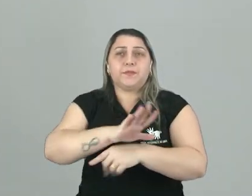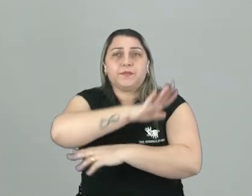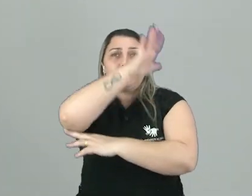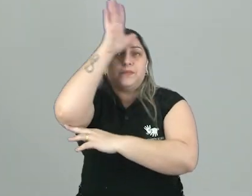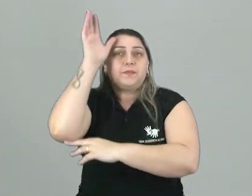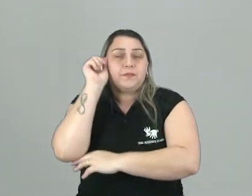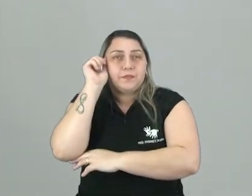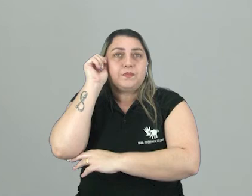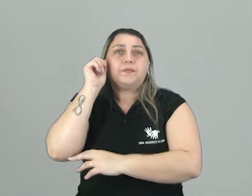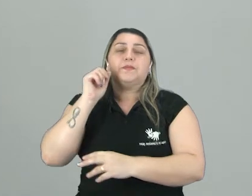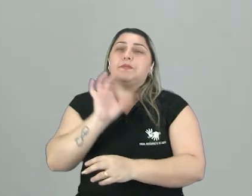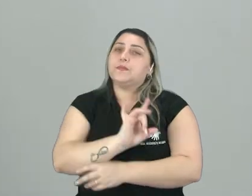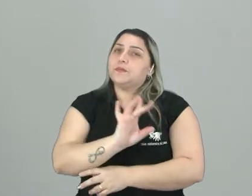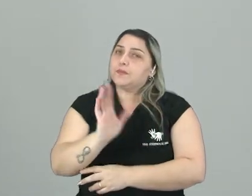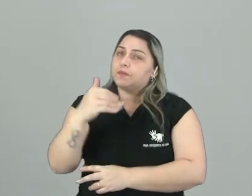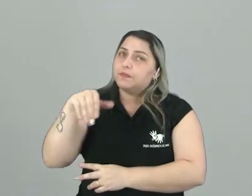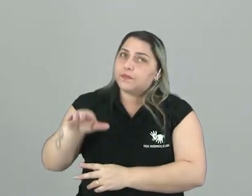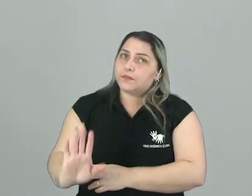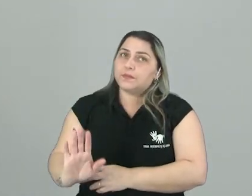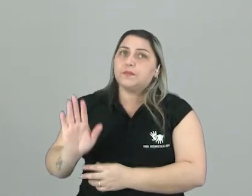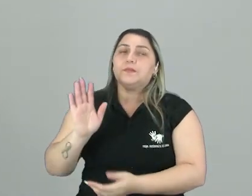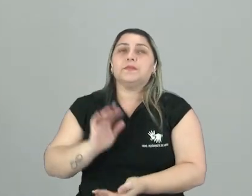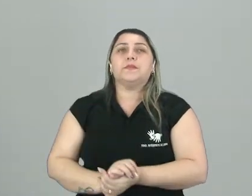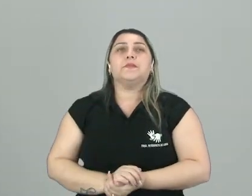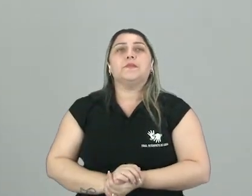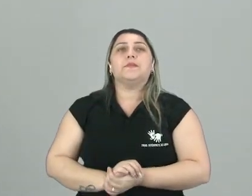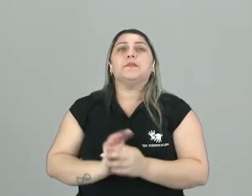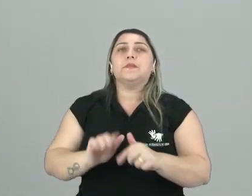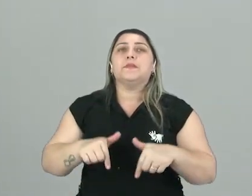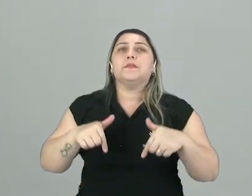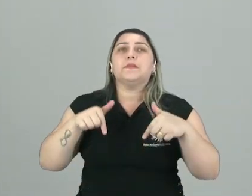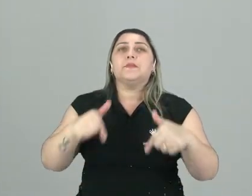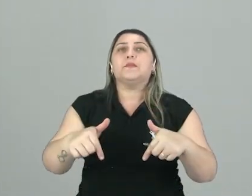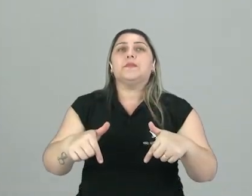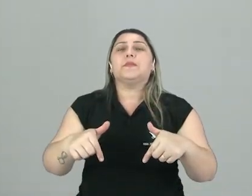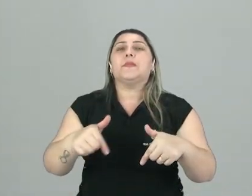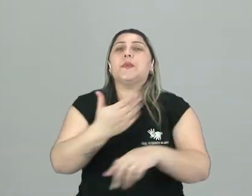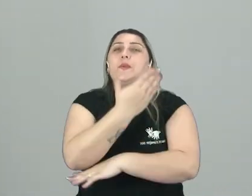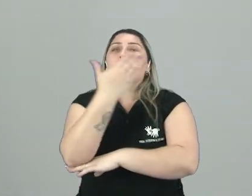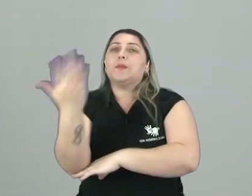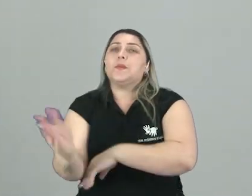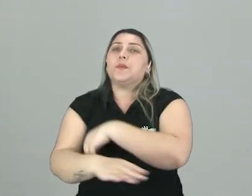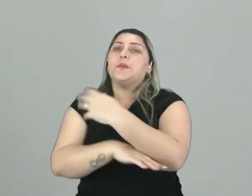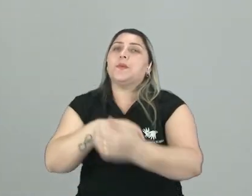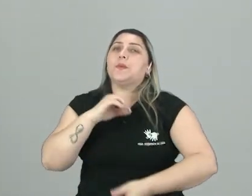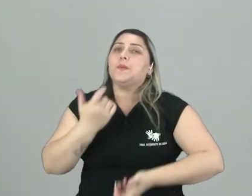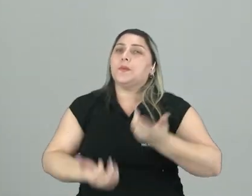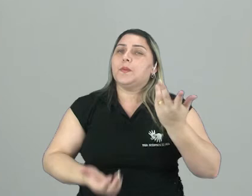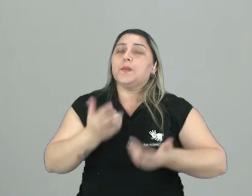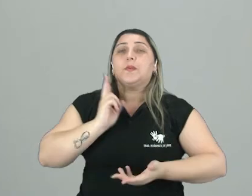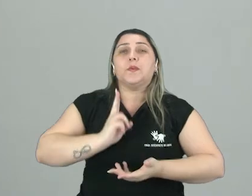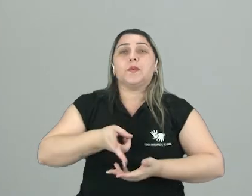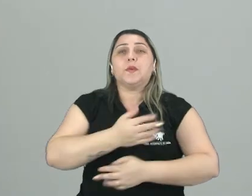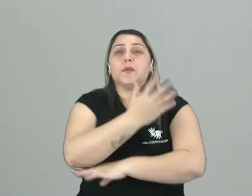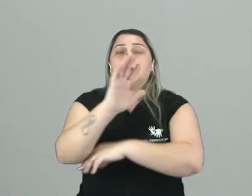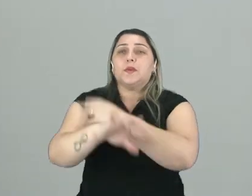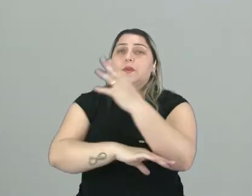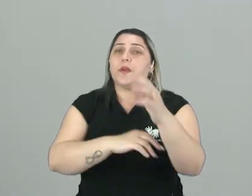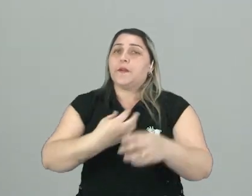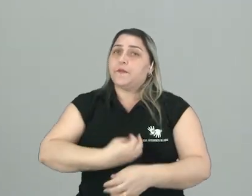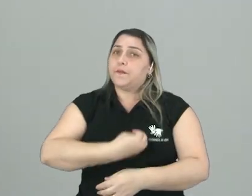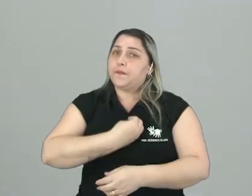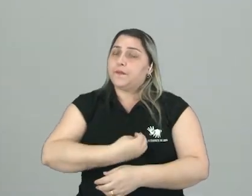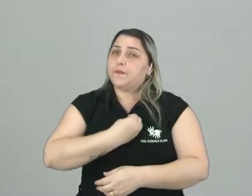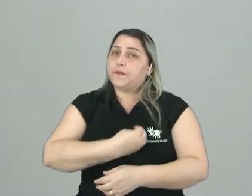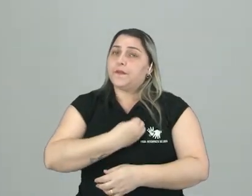Amazônia e de cada vez mais a gente lutar contra o desmatamento, contra as queimadas e manter as nossas florestas vivas e